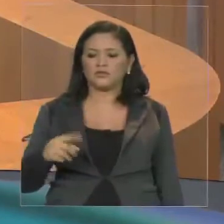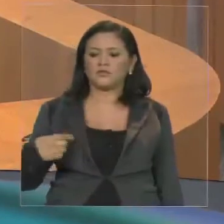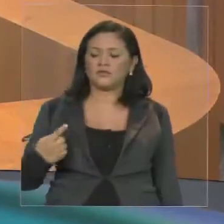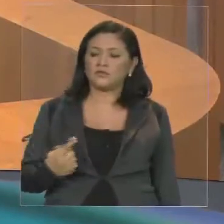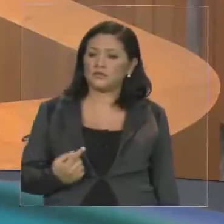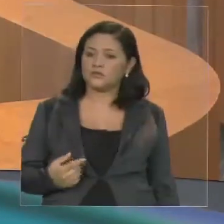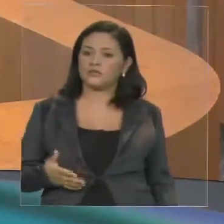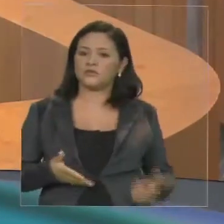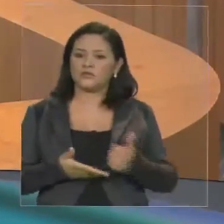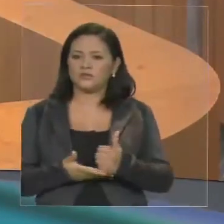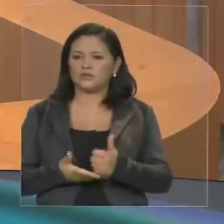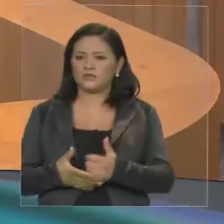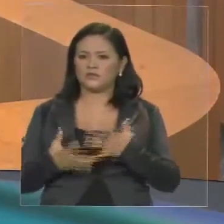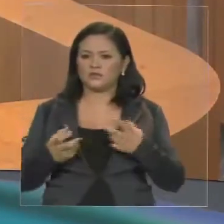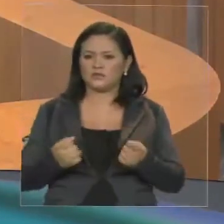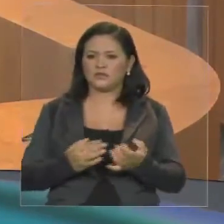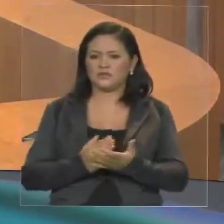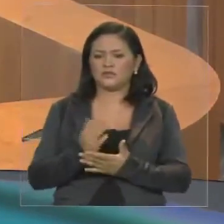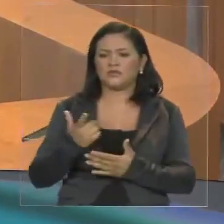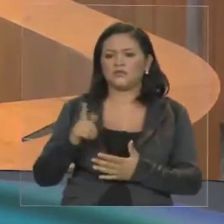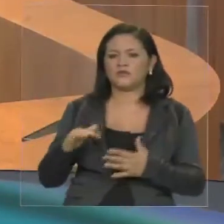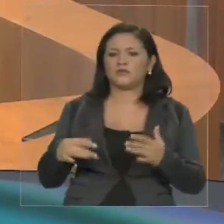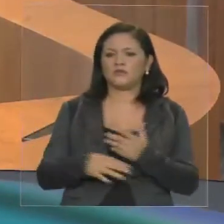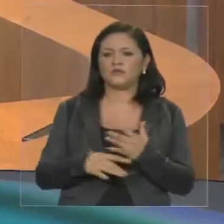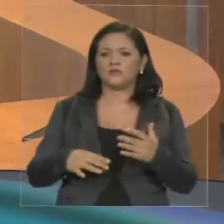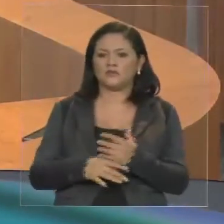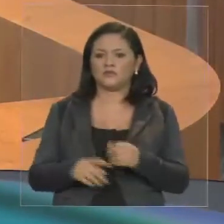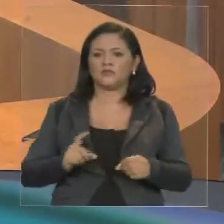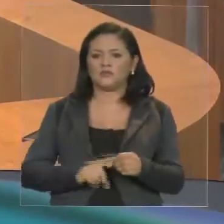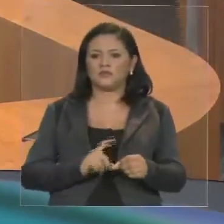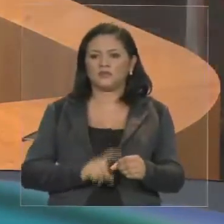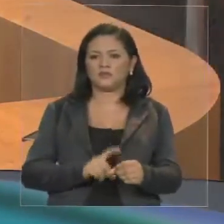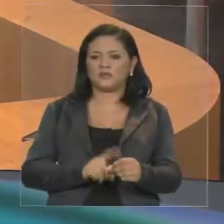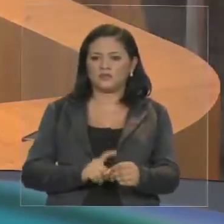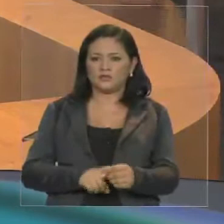esses aprovados em outros municípios do interior do Estado afora.